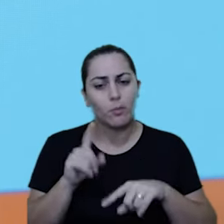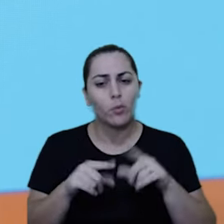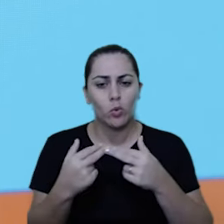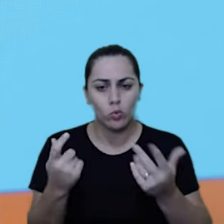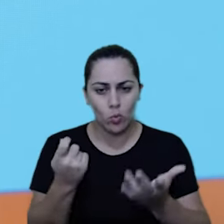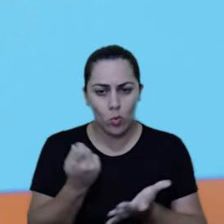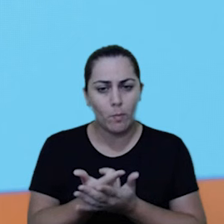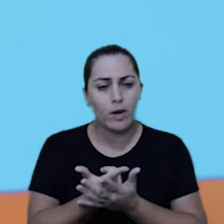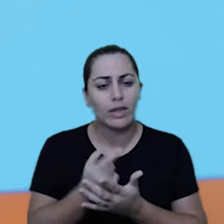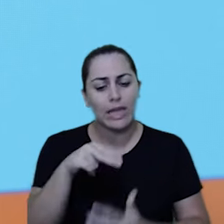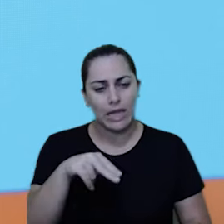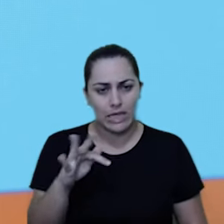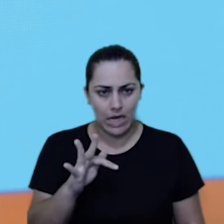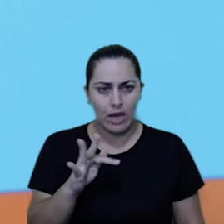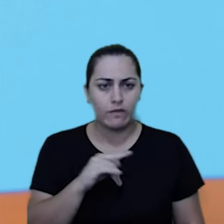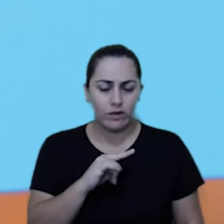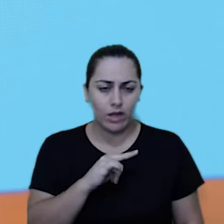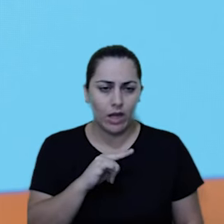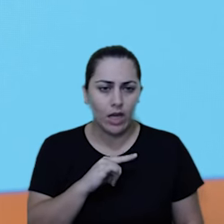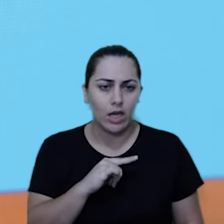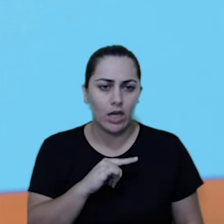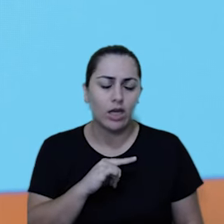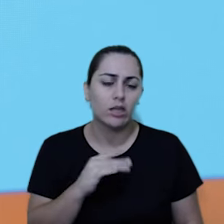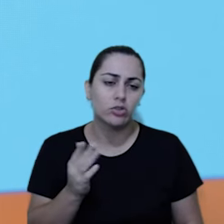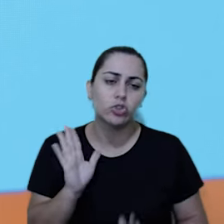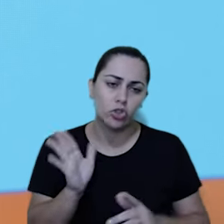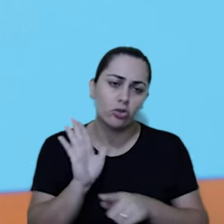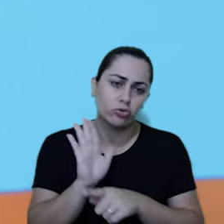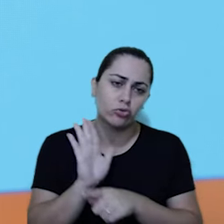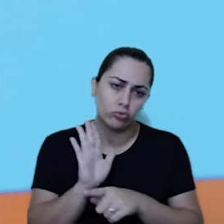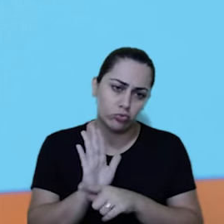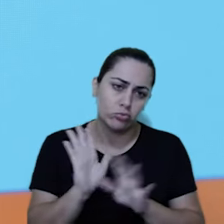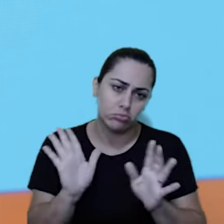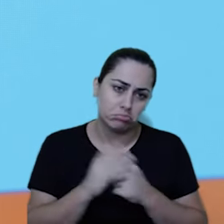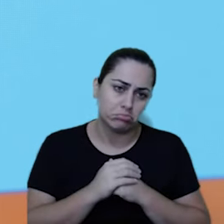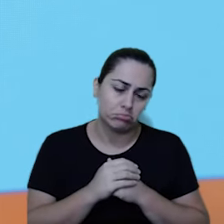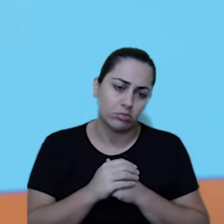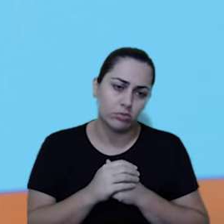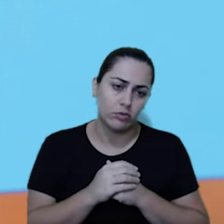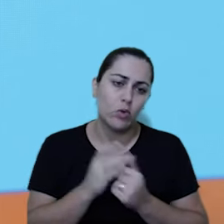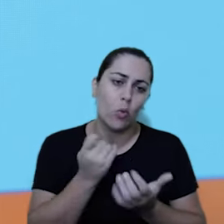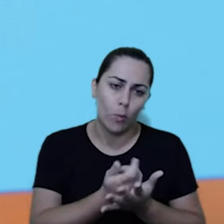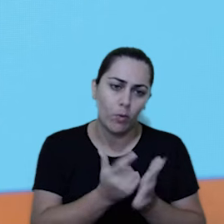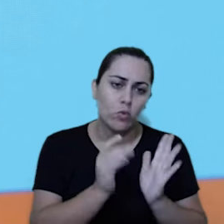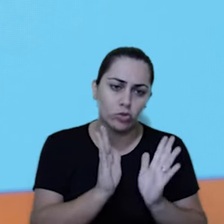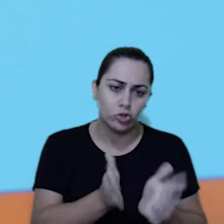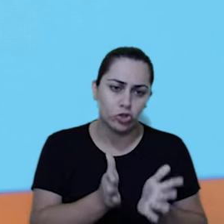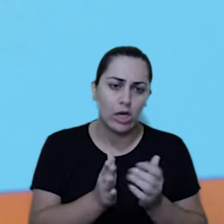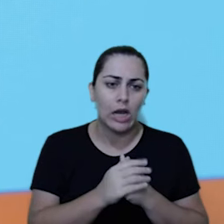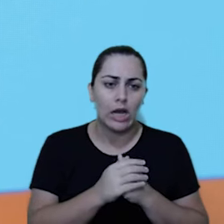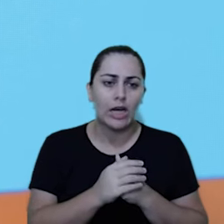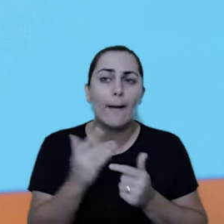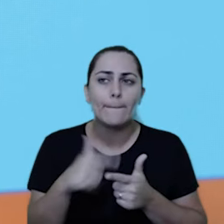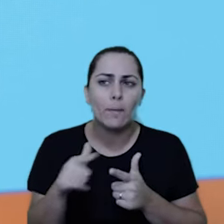produto que venha com nota fiscal que é o básico né Já te ajuda nessa situação legal então você já se não